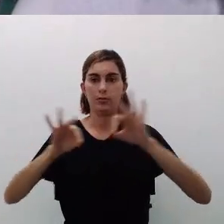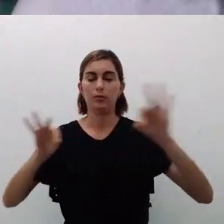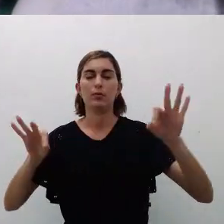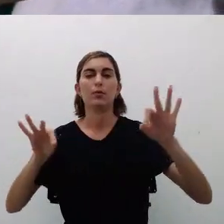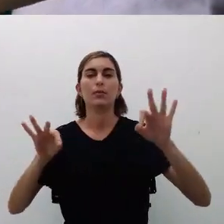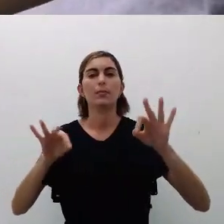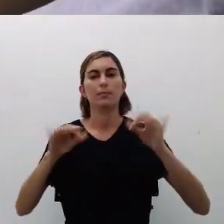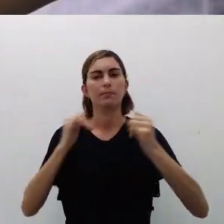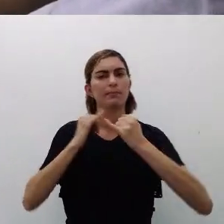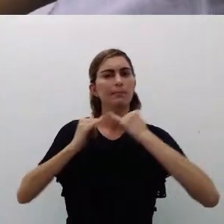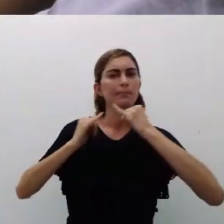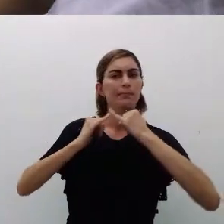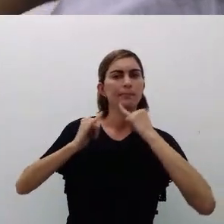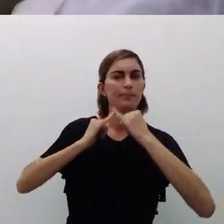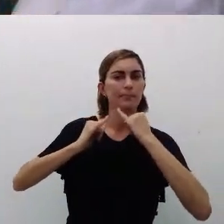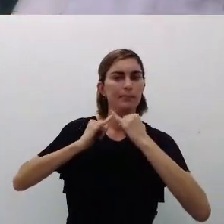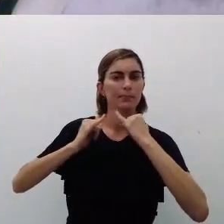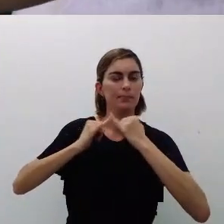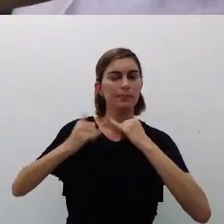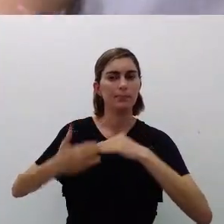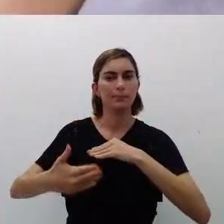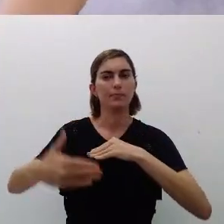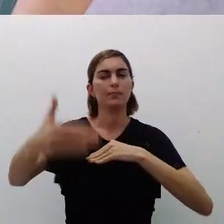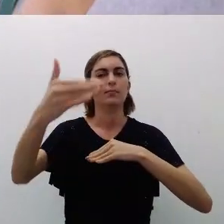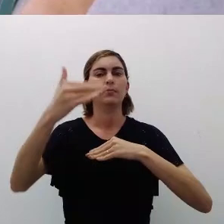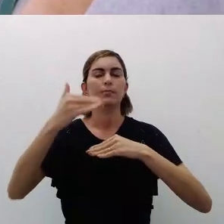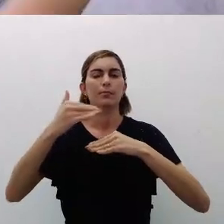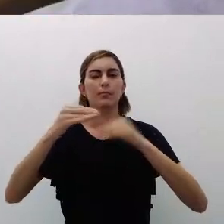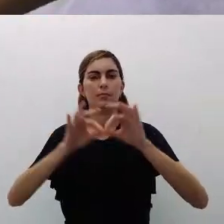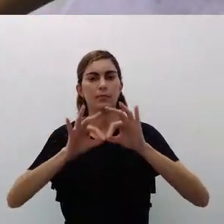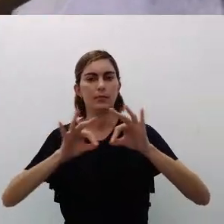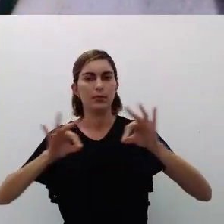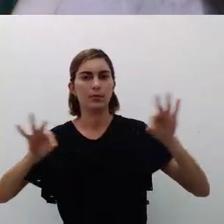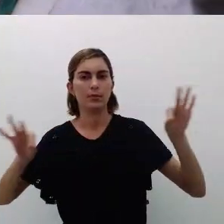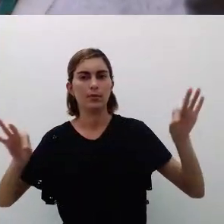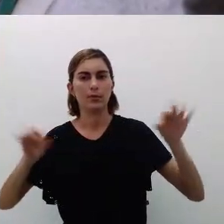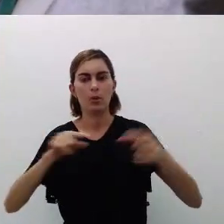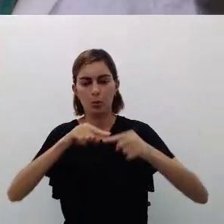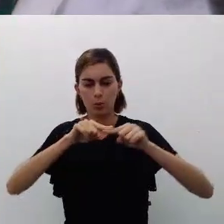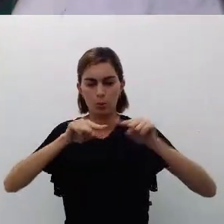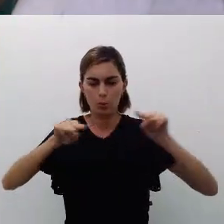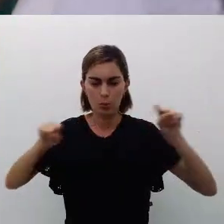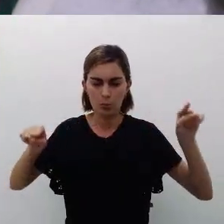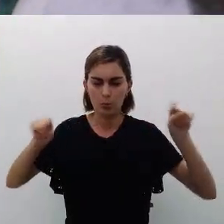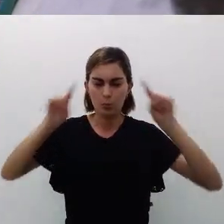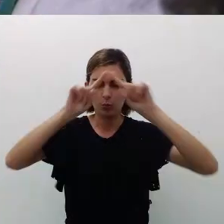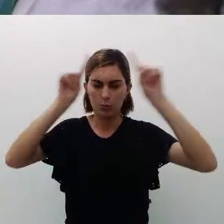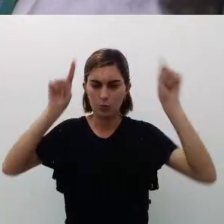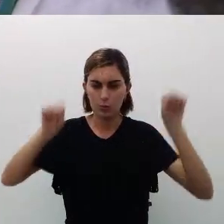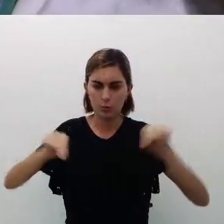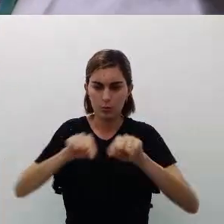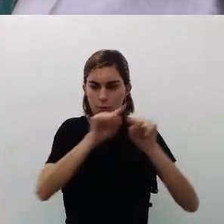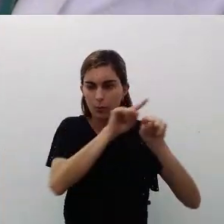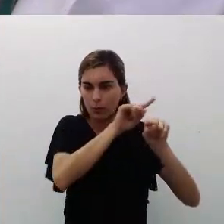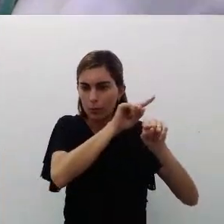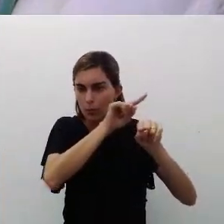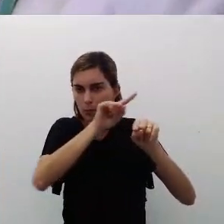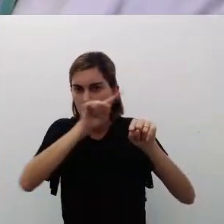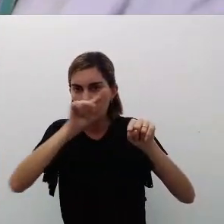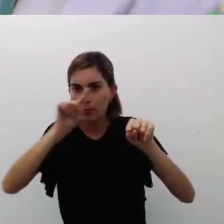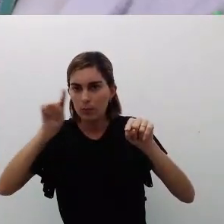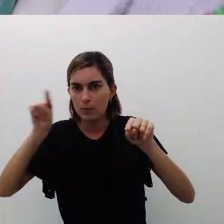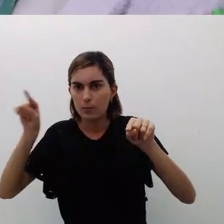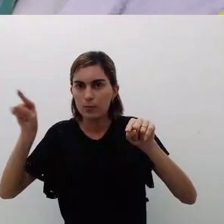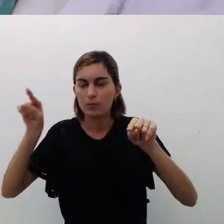semelhantes, passando essa linha bem no meio do quadro, aqui no meio, entre esses outros dois objetos